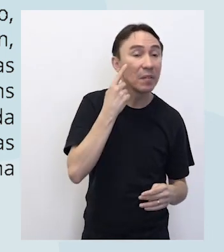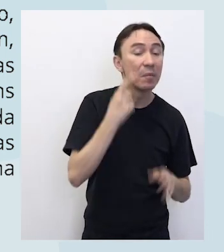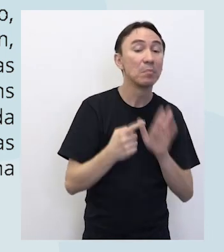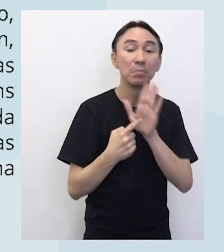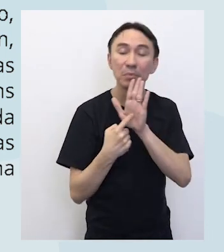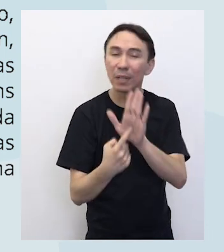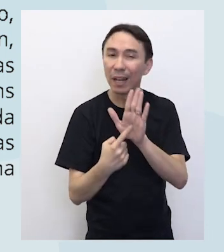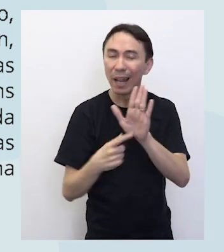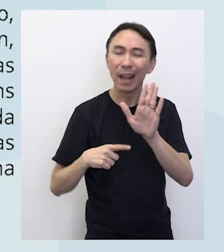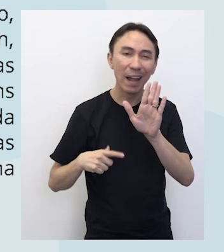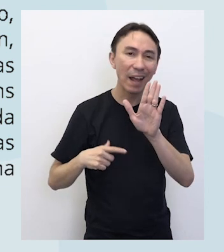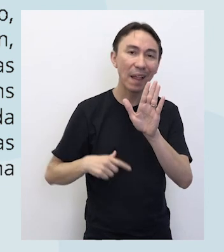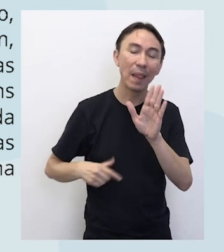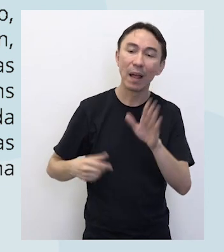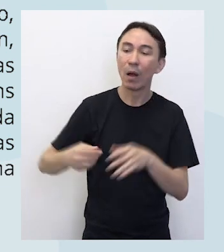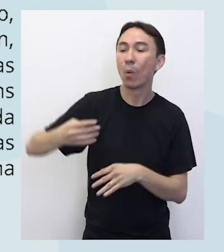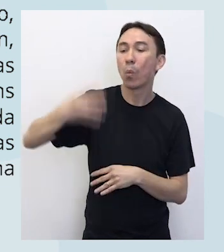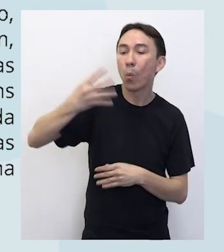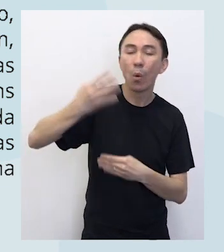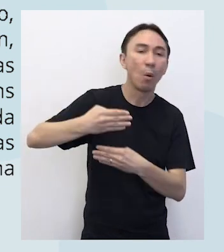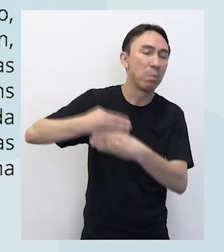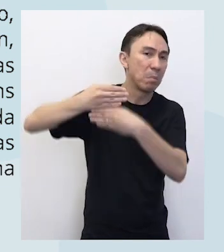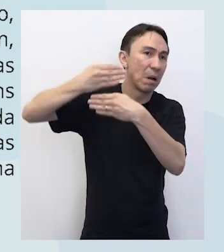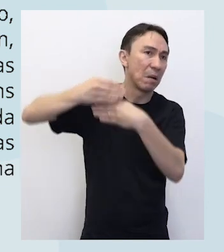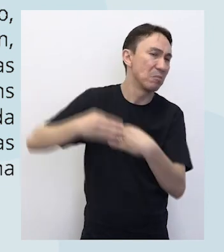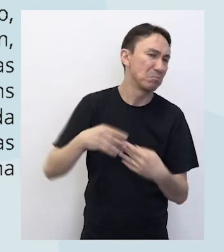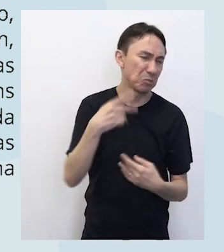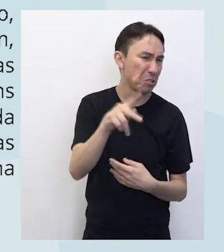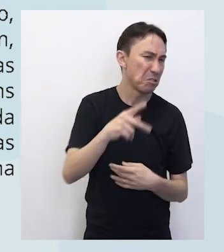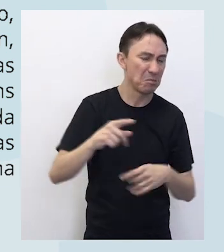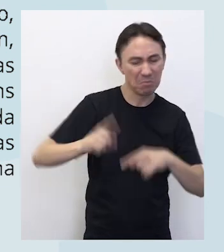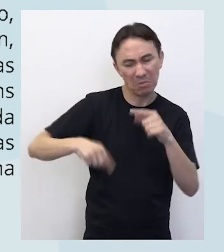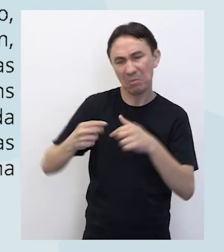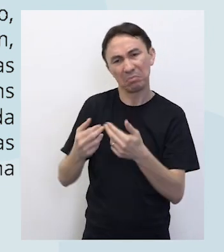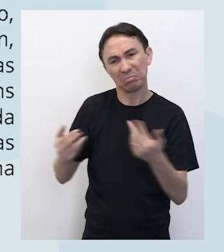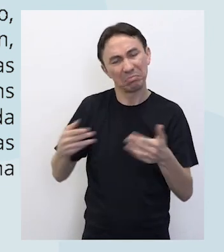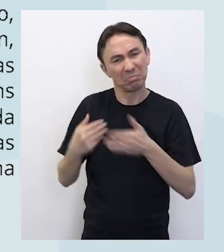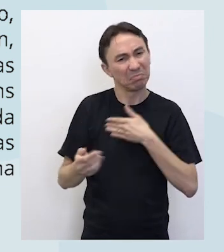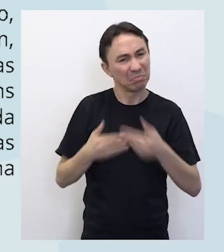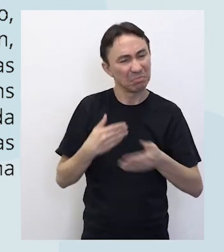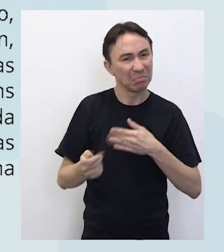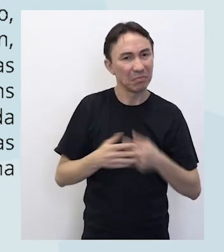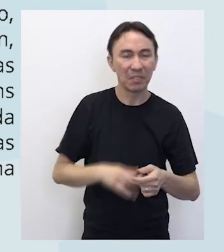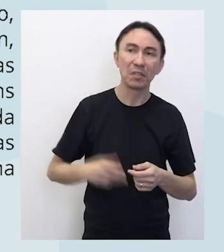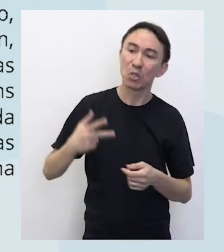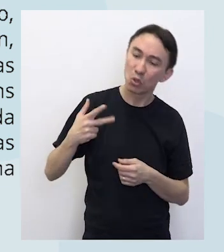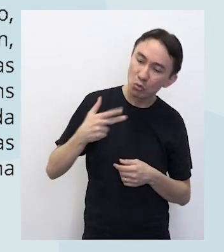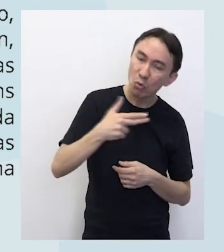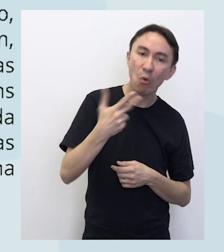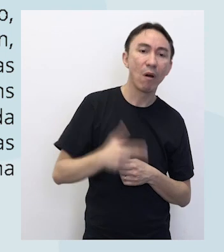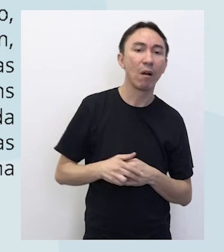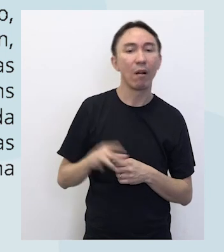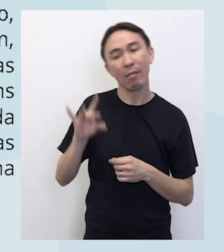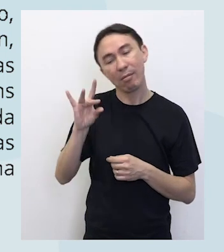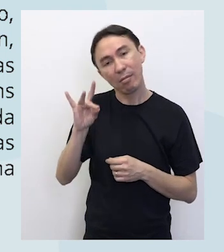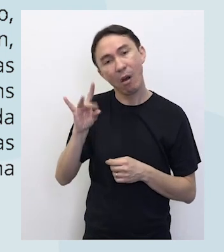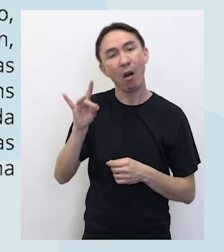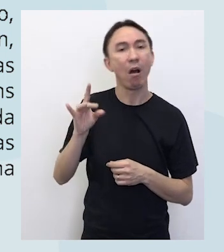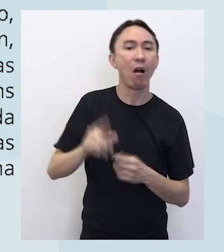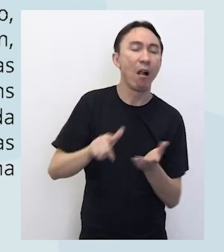que vocês tiverem aí em casa. Uma caixinha de sapato, uma caixinha de papelão, cola, tesoura, papéis coloridos,